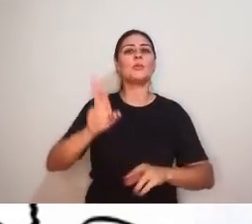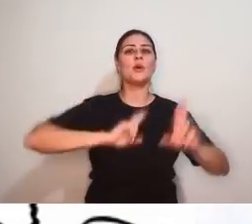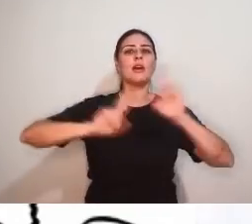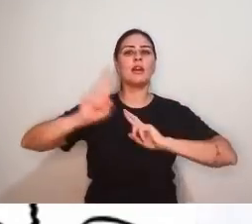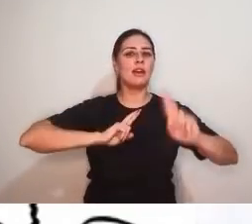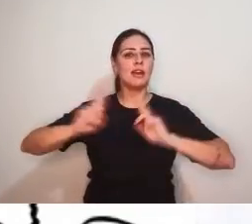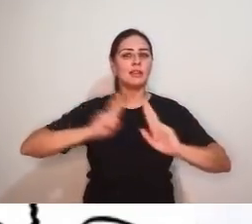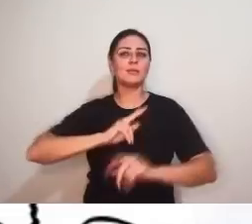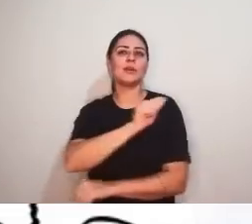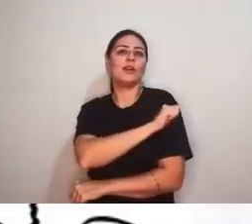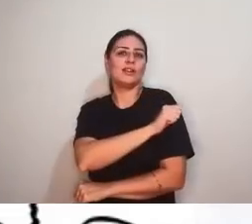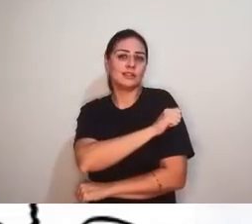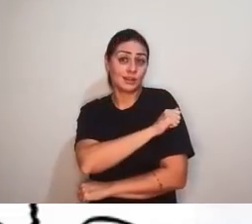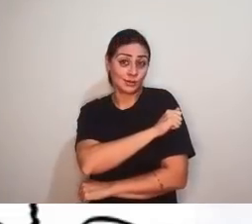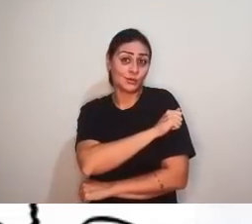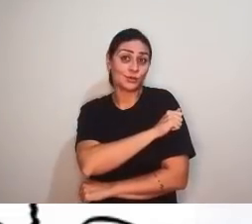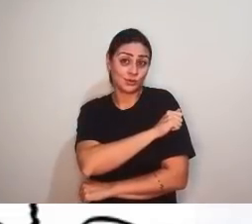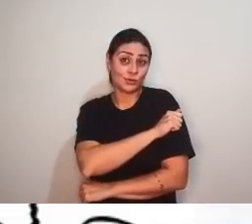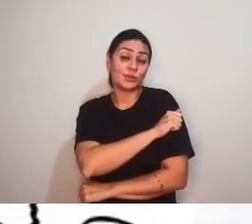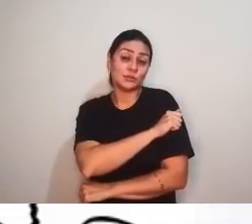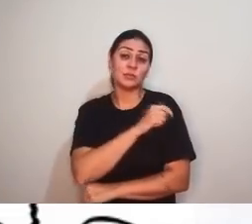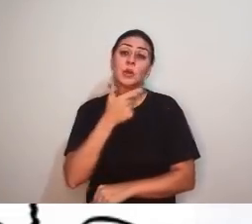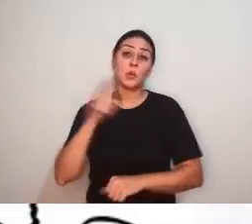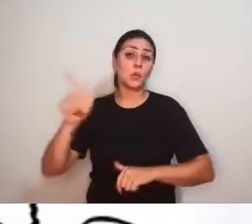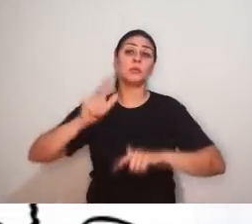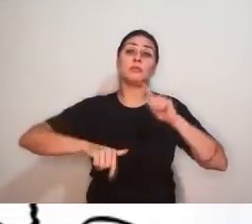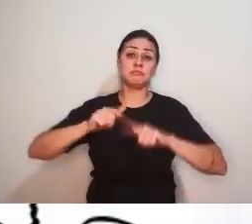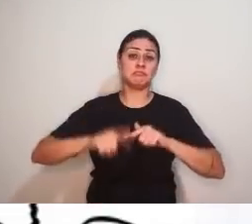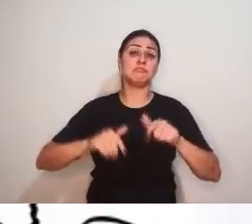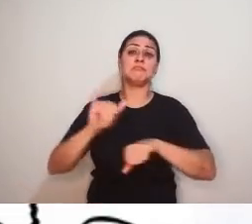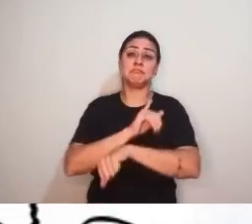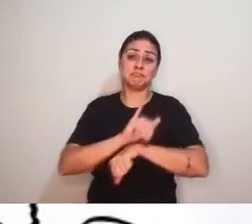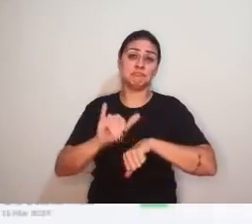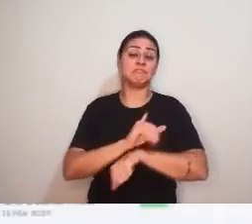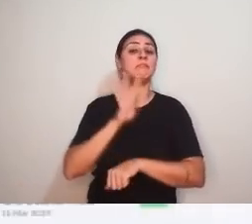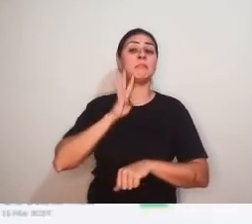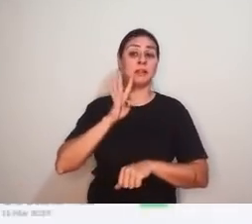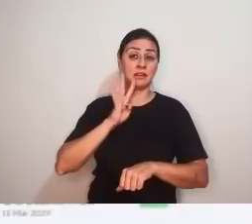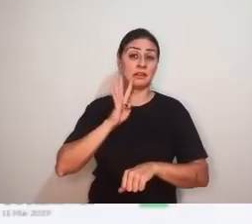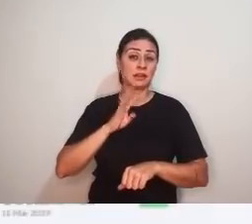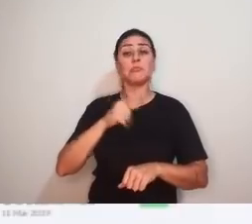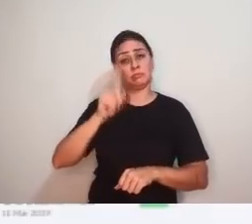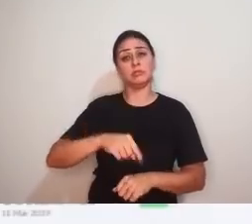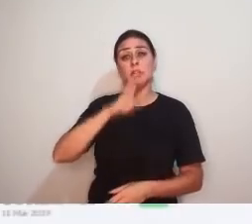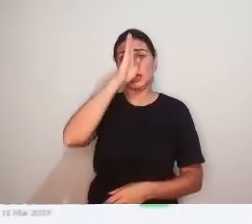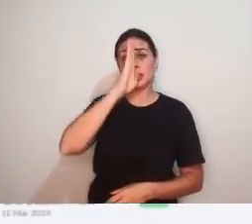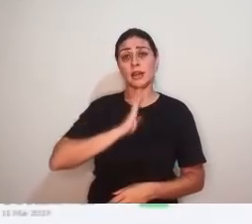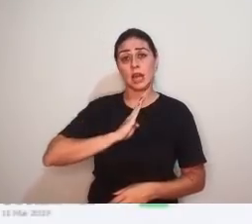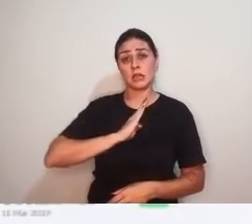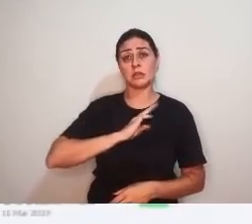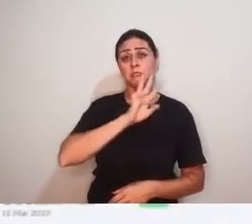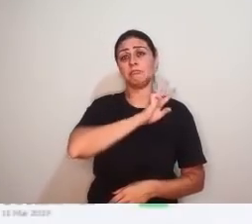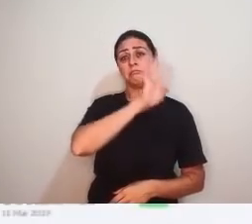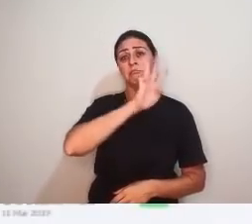tempo real das respostas que o aluno está dando. Tá? Então, é uma outra ferramenta chamada Plickr, muito